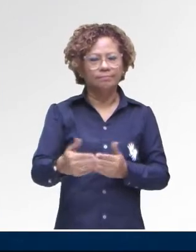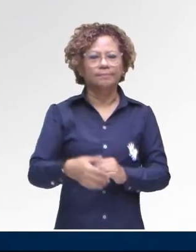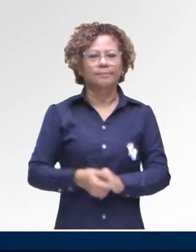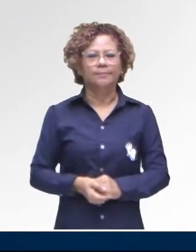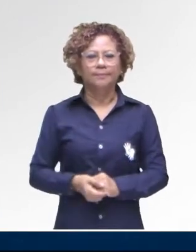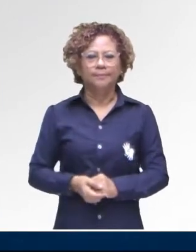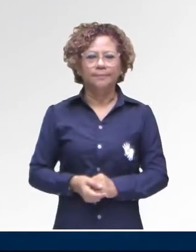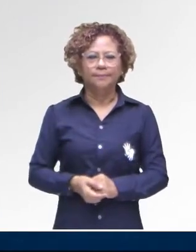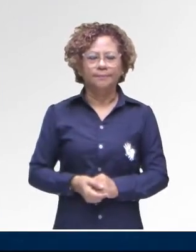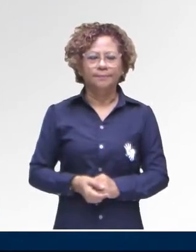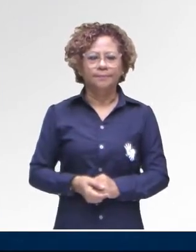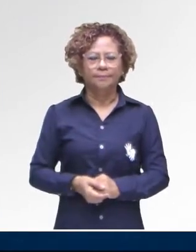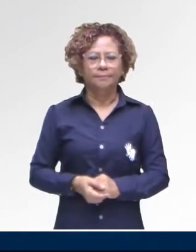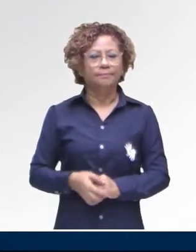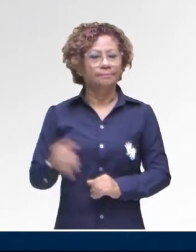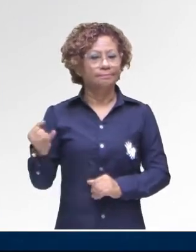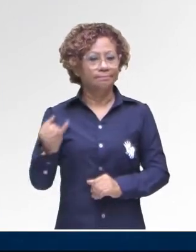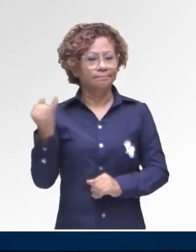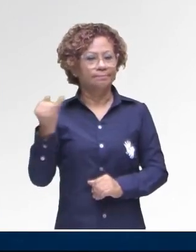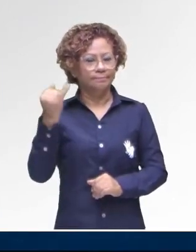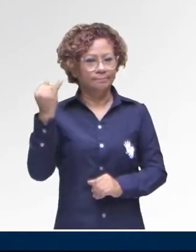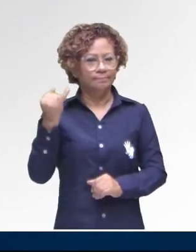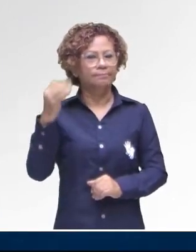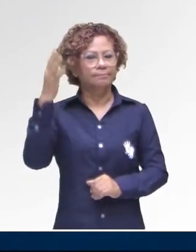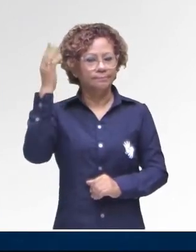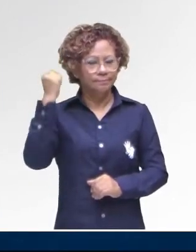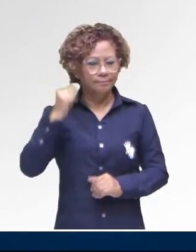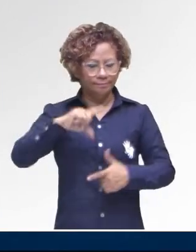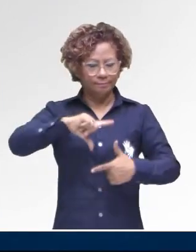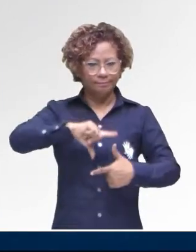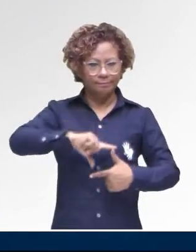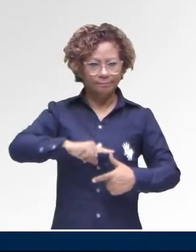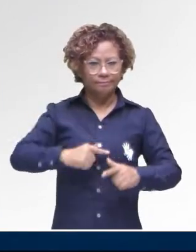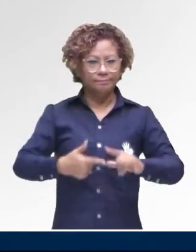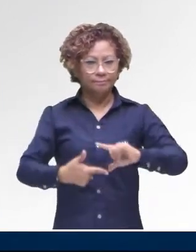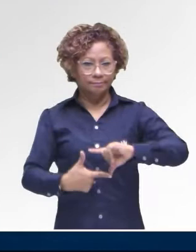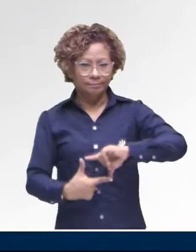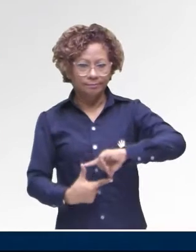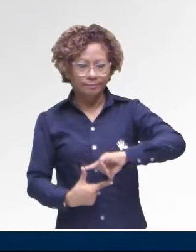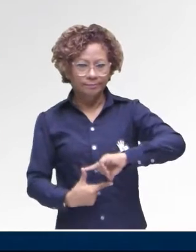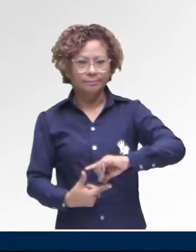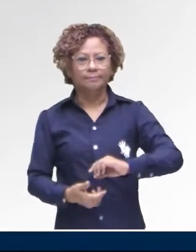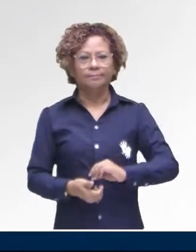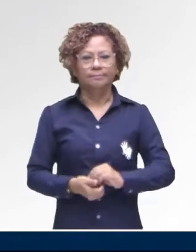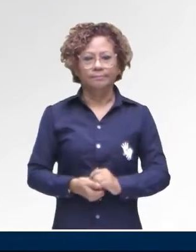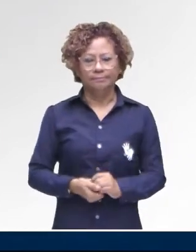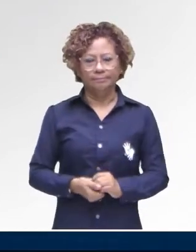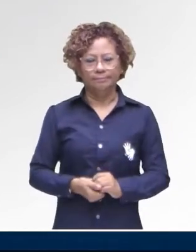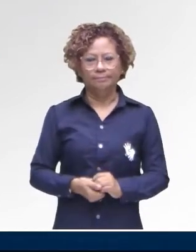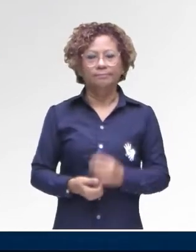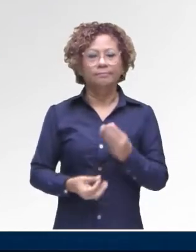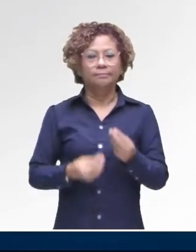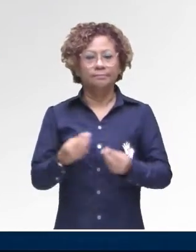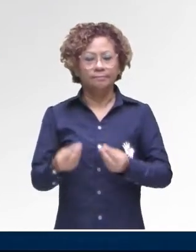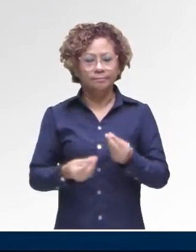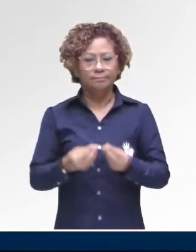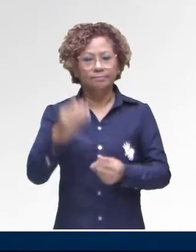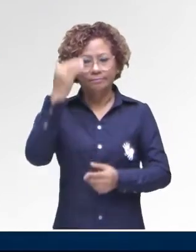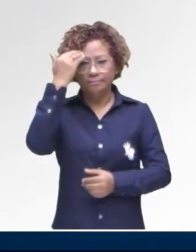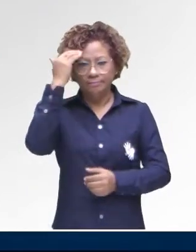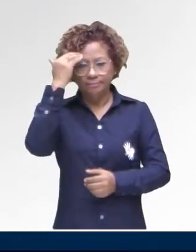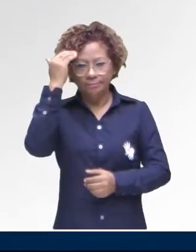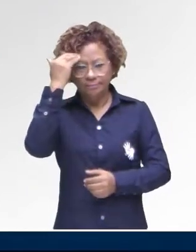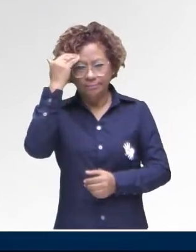Noções primitivas da geometria. As noções primitivas da geometria são o modo como compreendemos